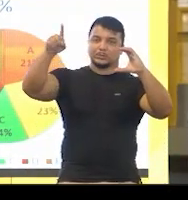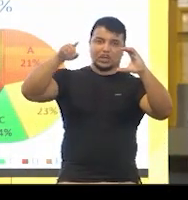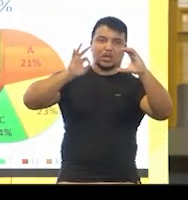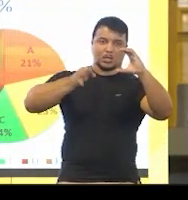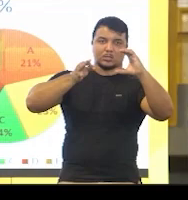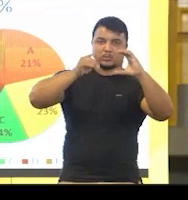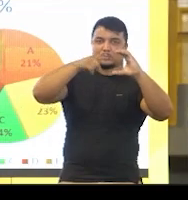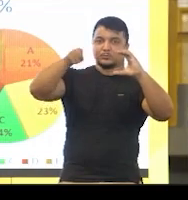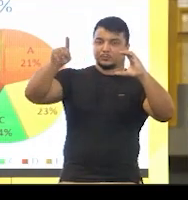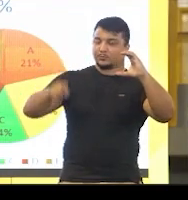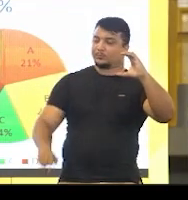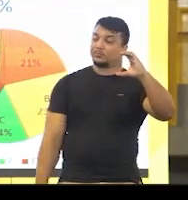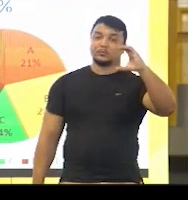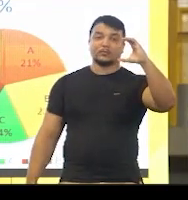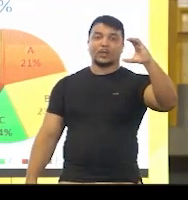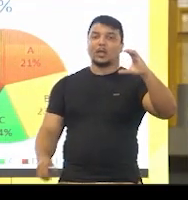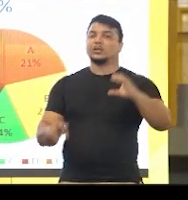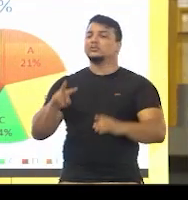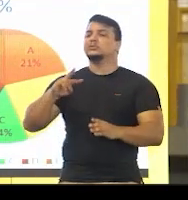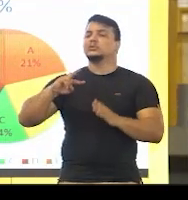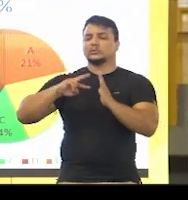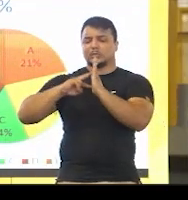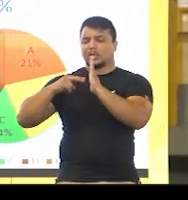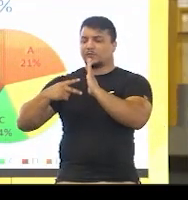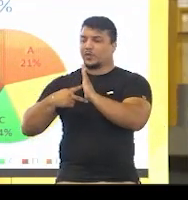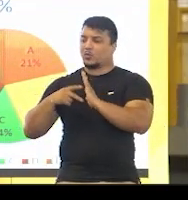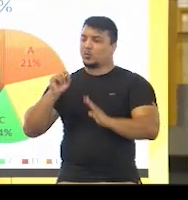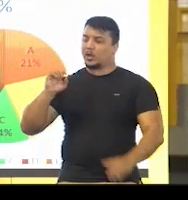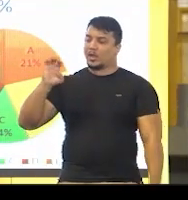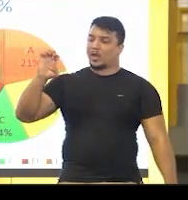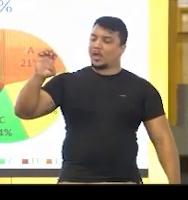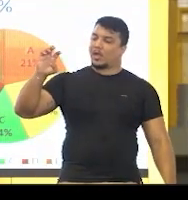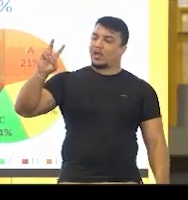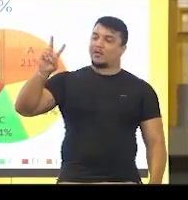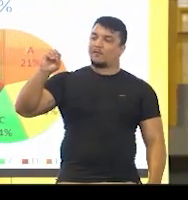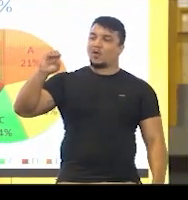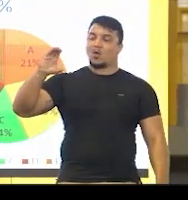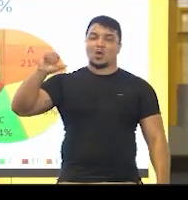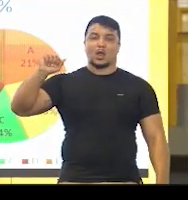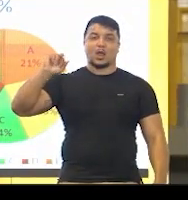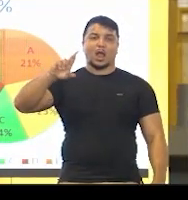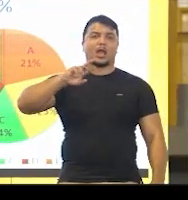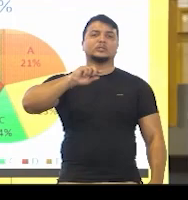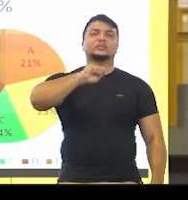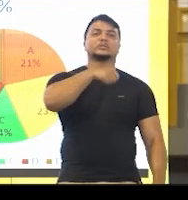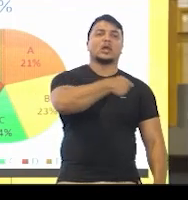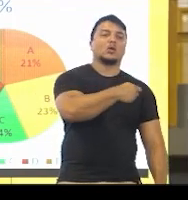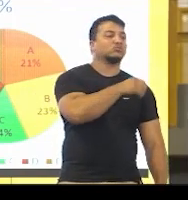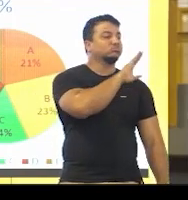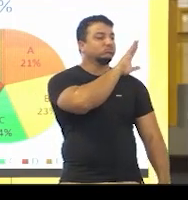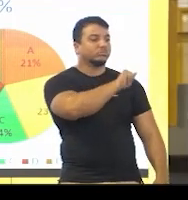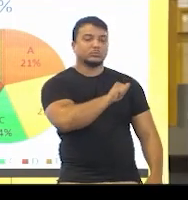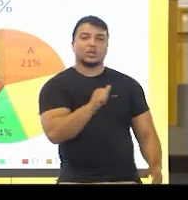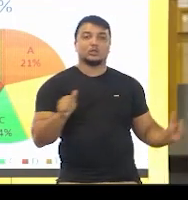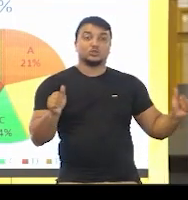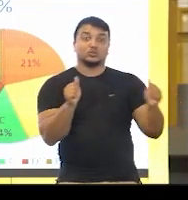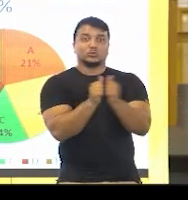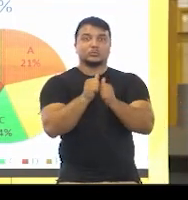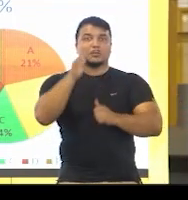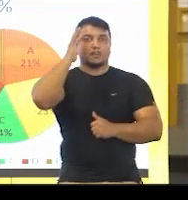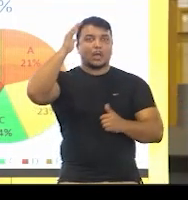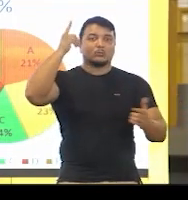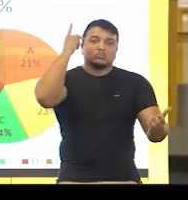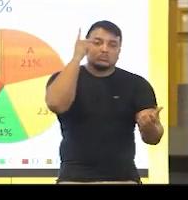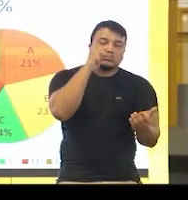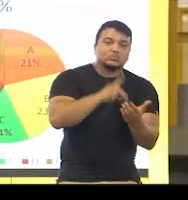é simples, ó. Evocar quer dizer chamar, quer dizer trazer a discussão cosmogônica. O que